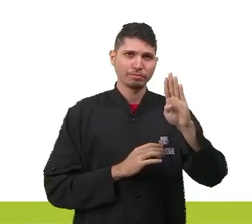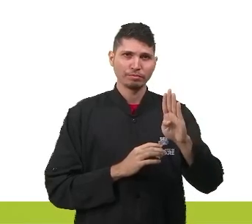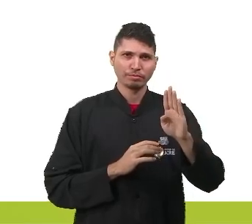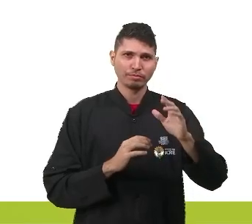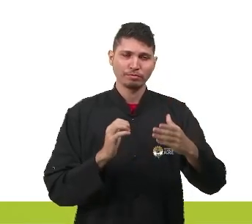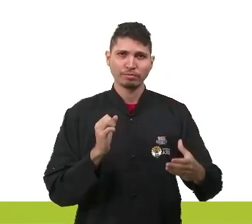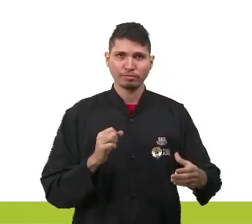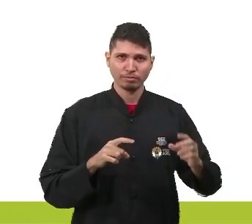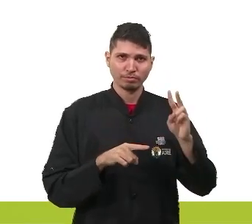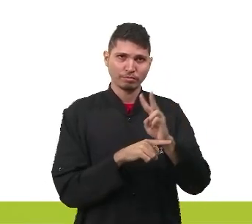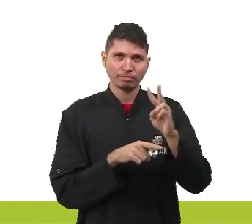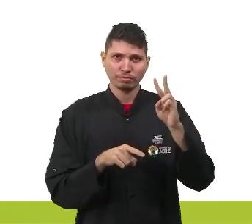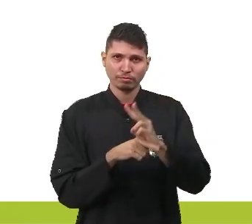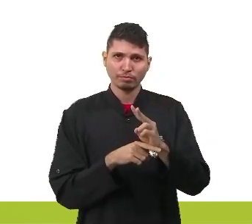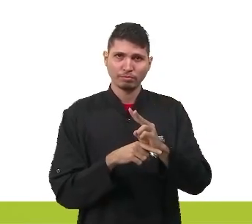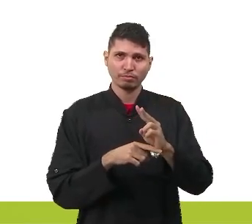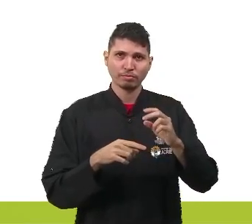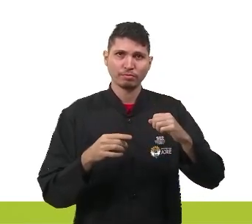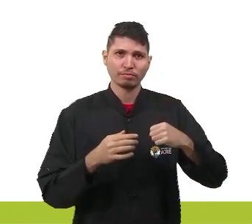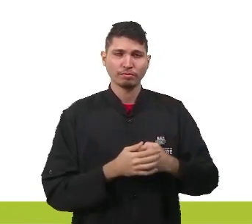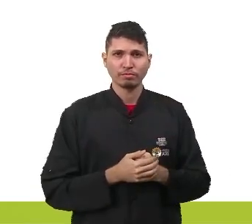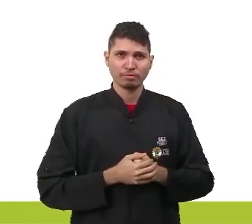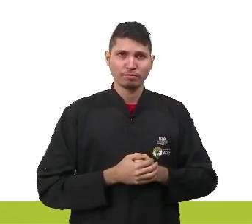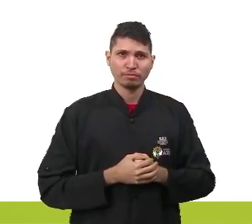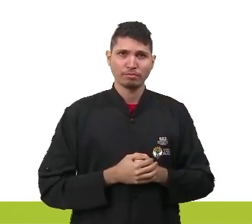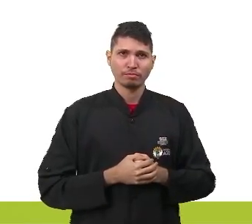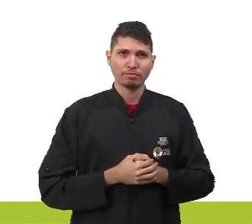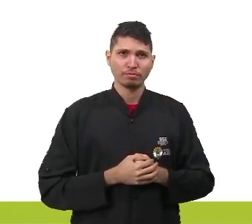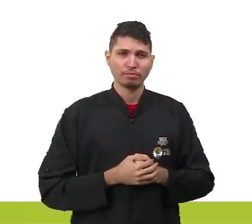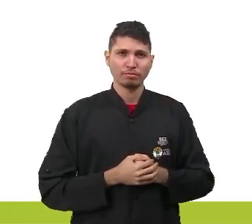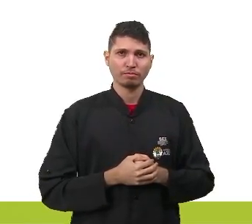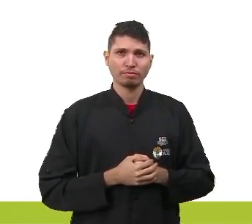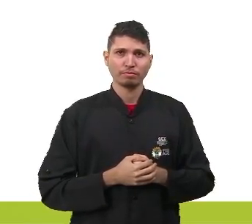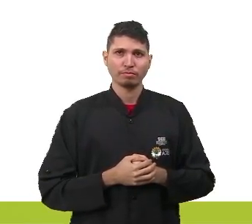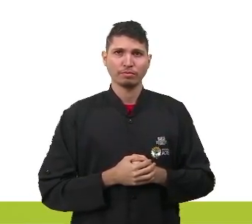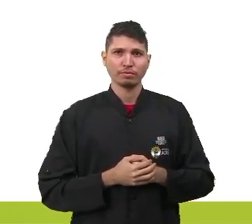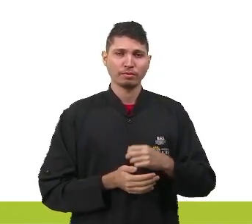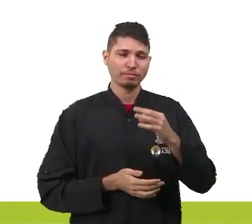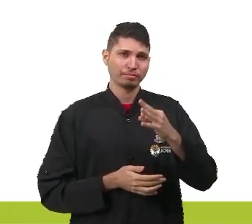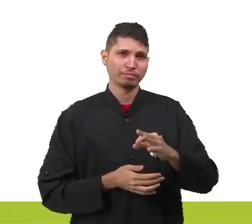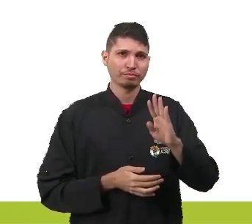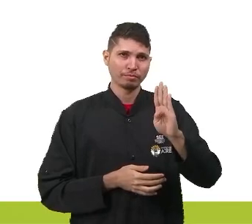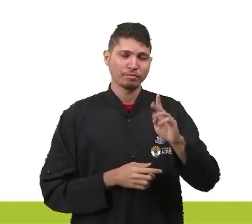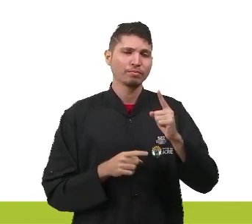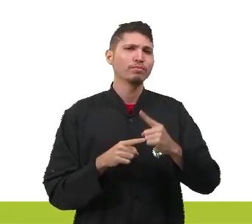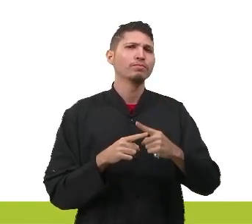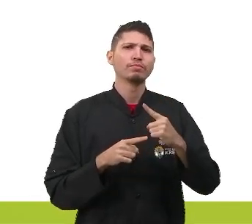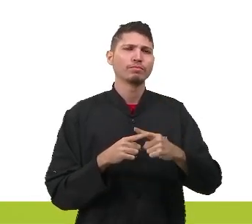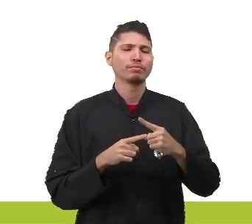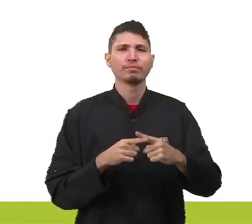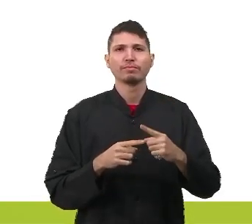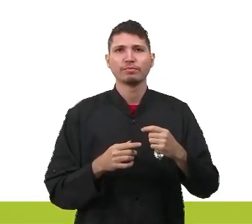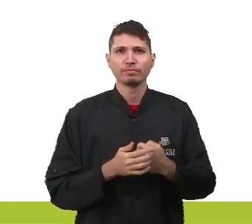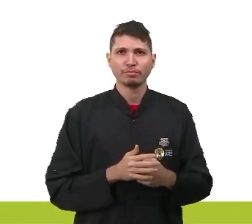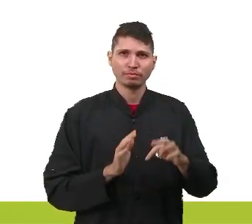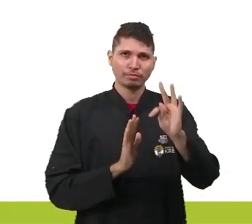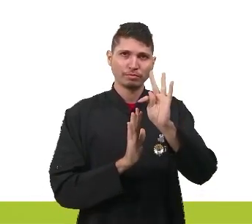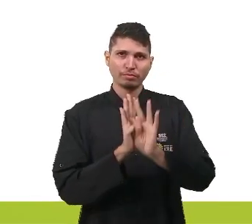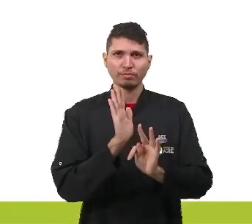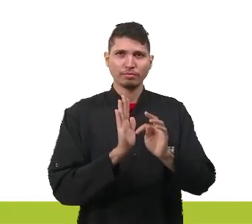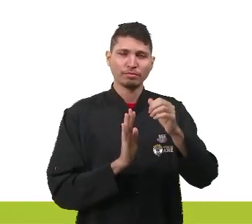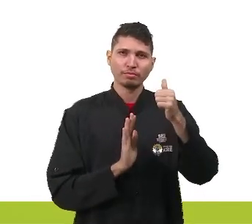dos monopólios régio e apoio à livre concorrência? Sim, é essa a alternativa correta. Por quê? Aqui no texto 1, que está falando